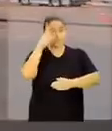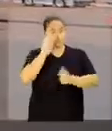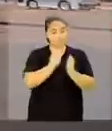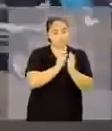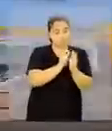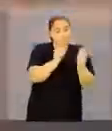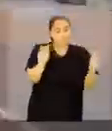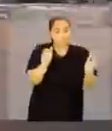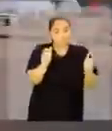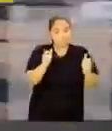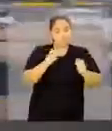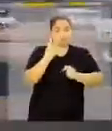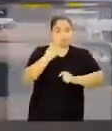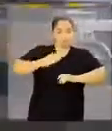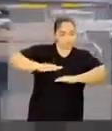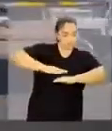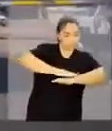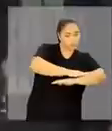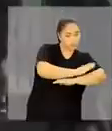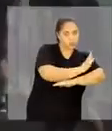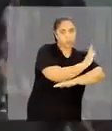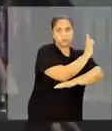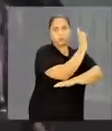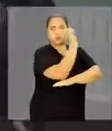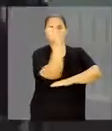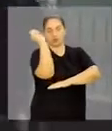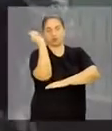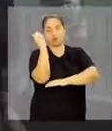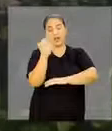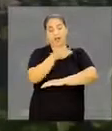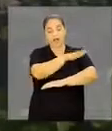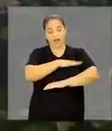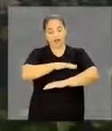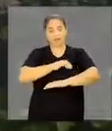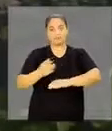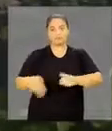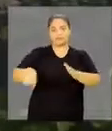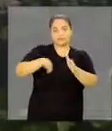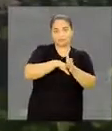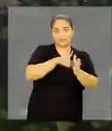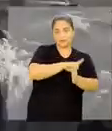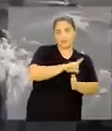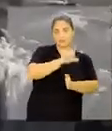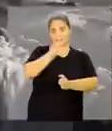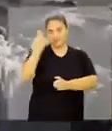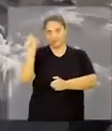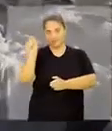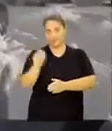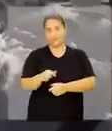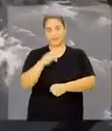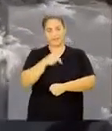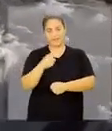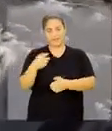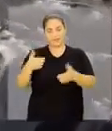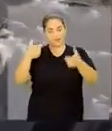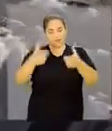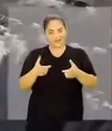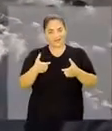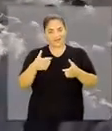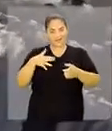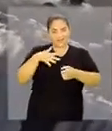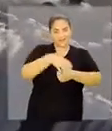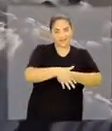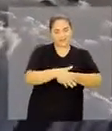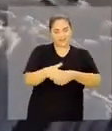das áreas de embarque e desembarque. É o destino Iguaçu bem preparado para receber ainda mais turistas de todo o